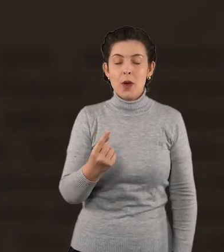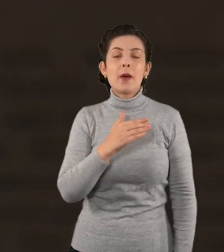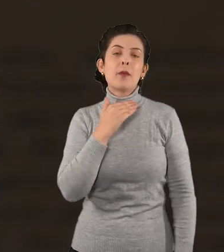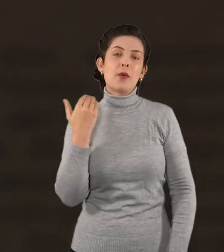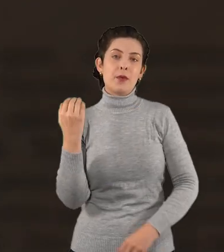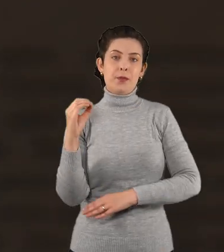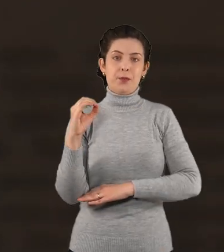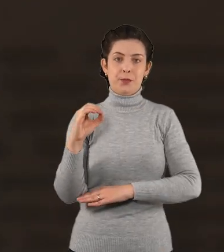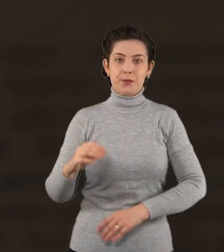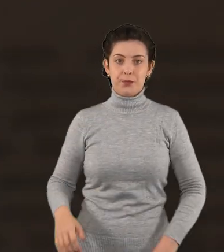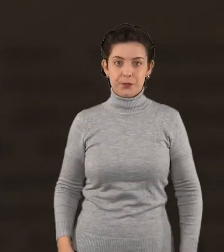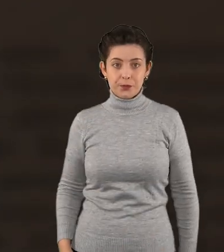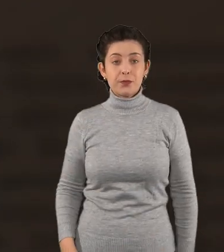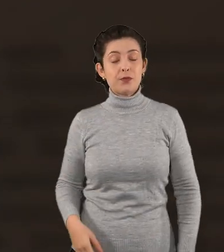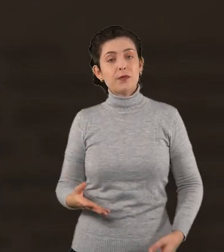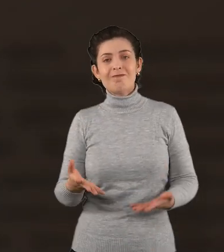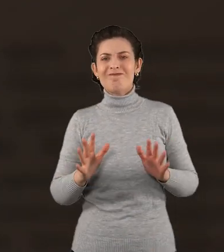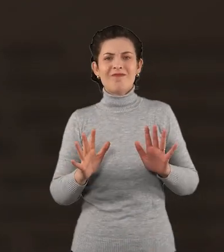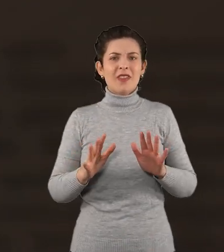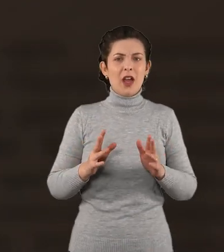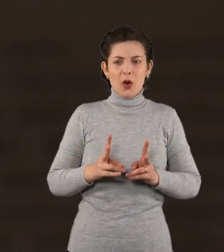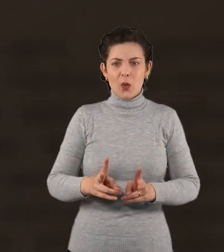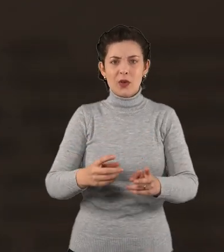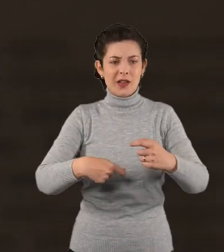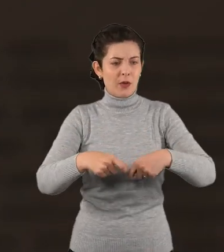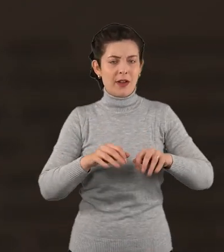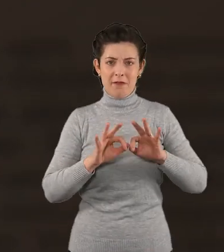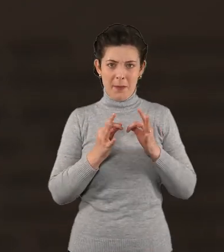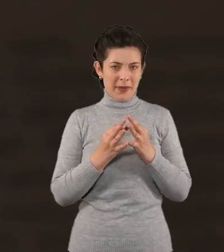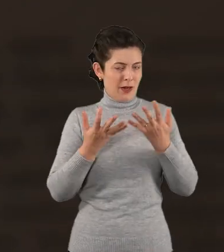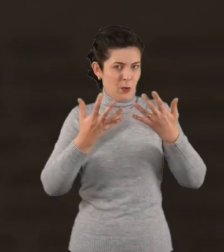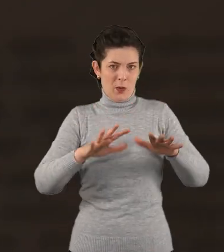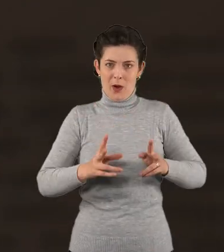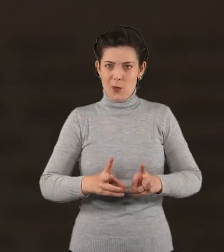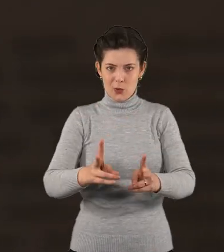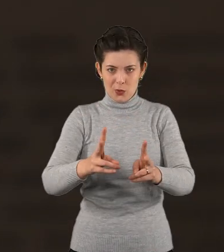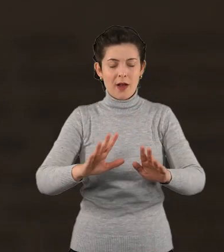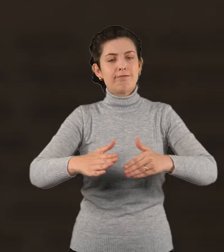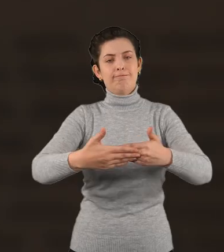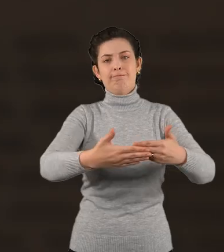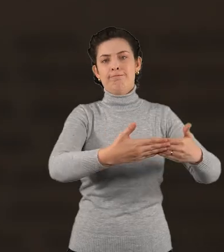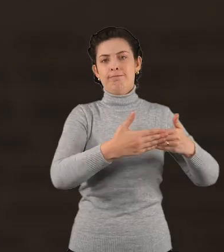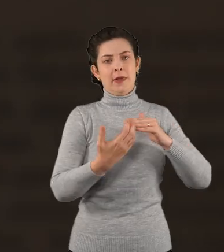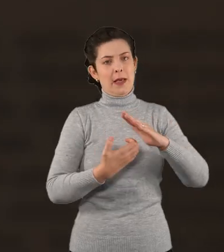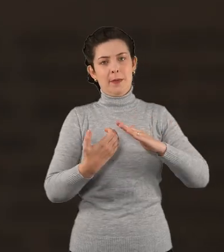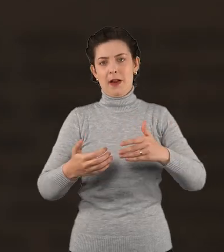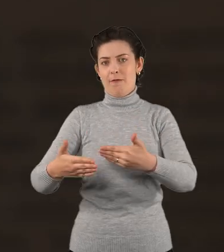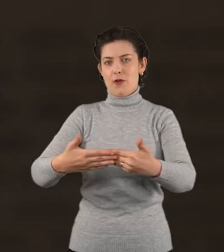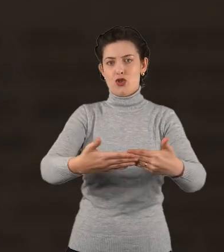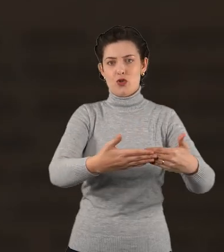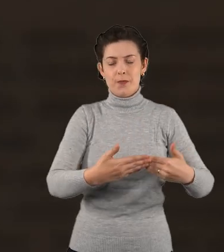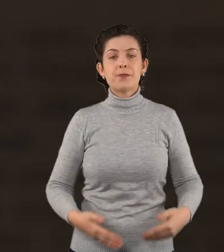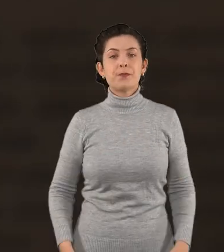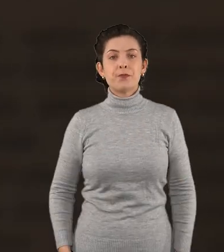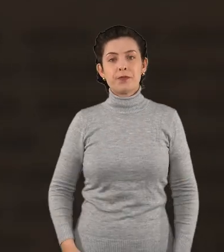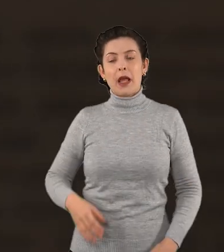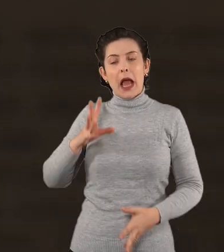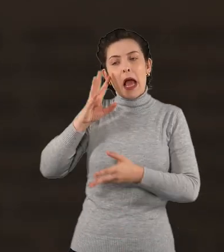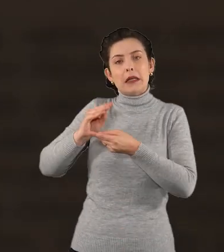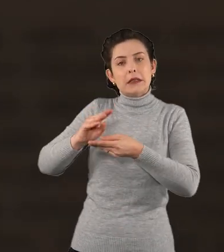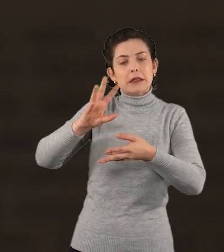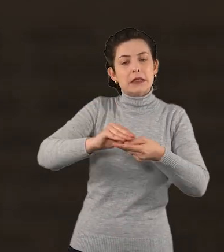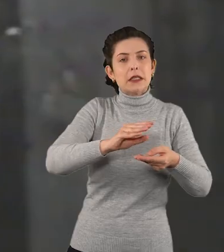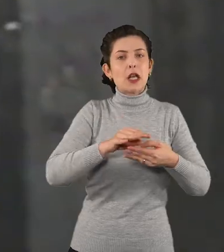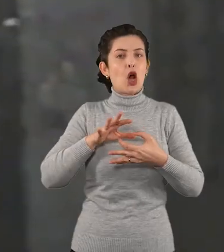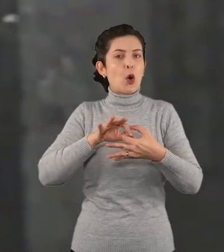de 1981, ele acaba falecendo em Porto Alegre. Sem pretensões de tocar os negócios, a família resolve encerrar as